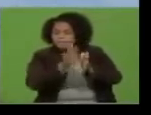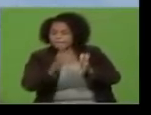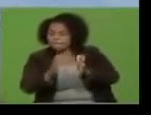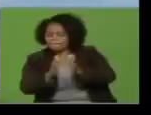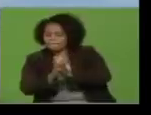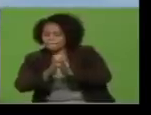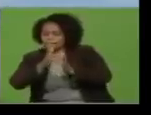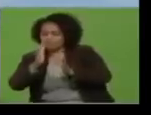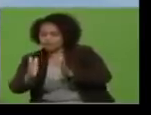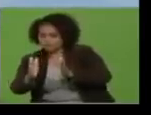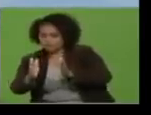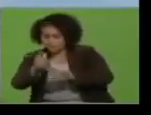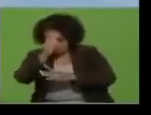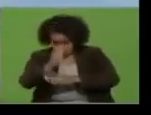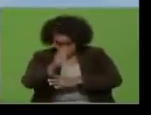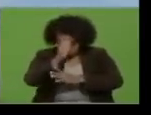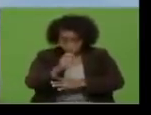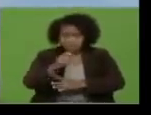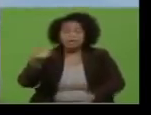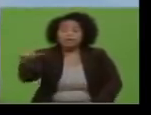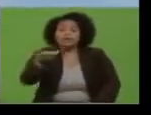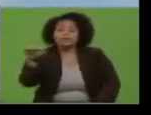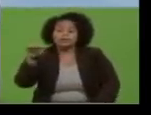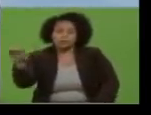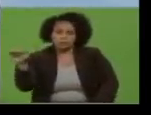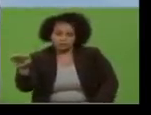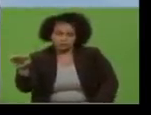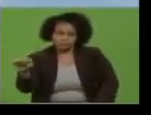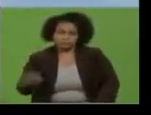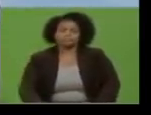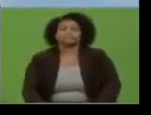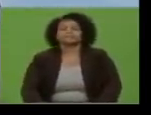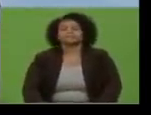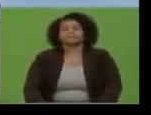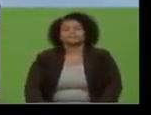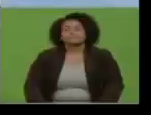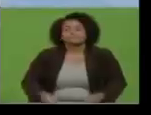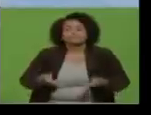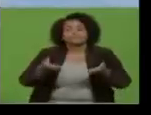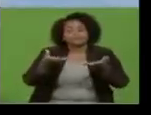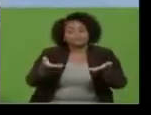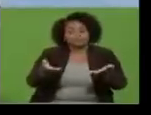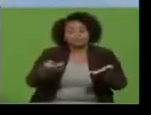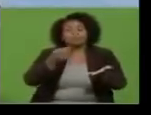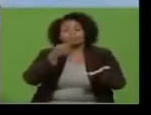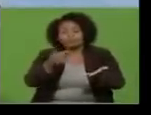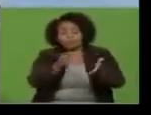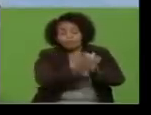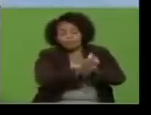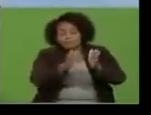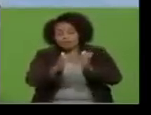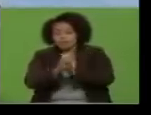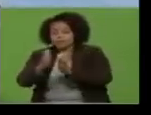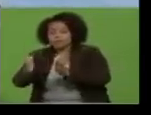critérios dirigidos para cada setor. Assim sendo, definimos 3 fases para o alívio